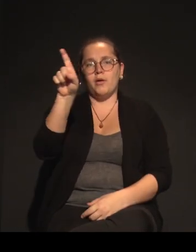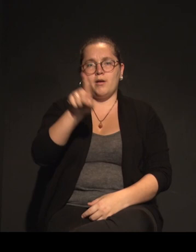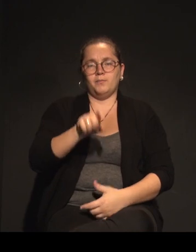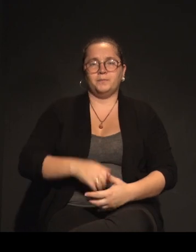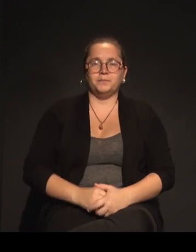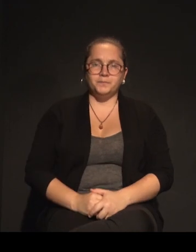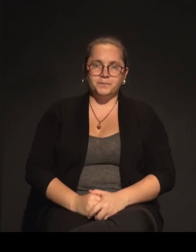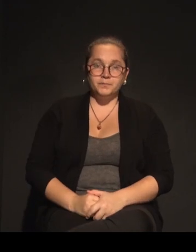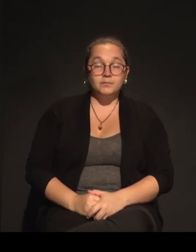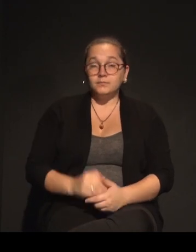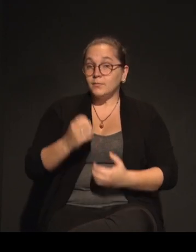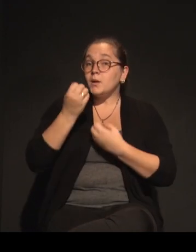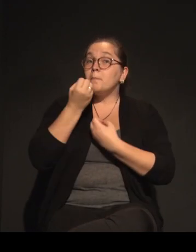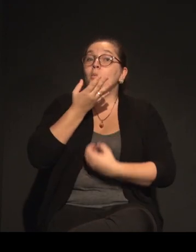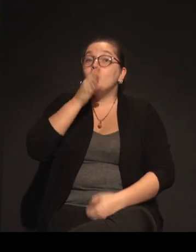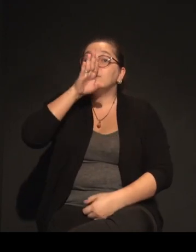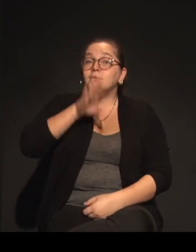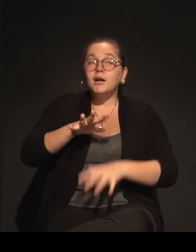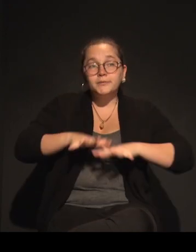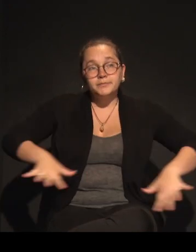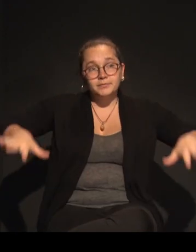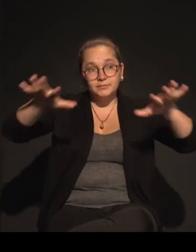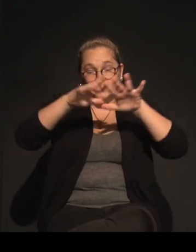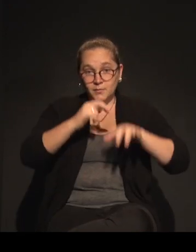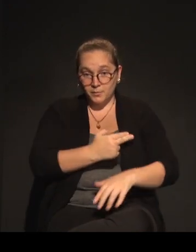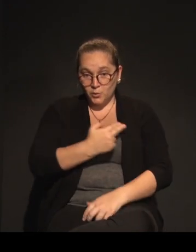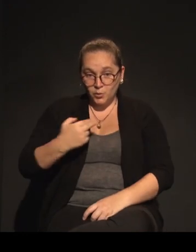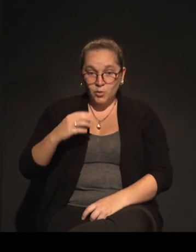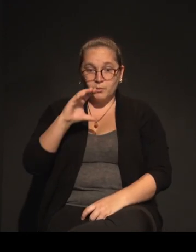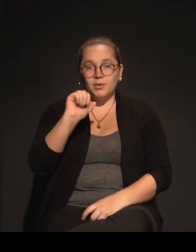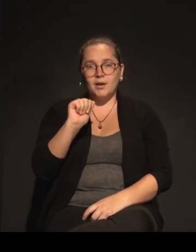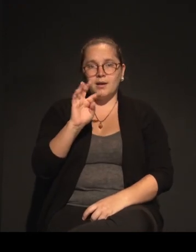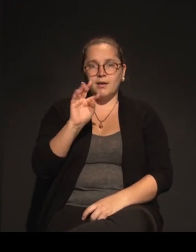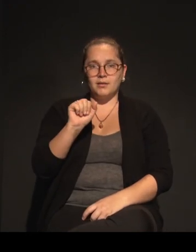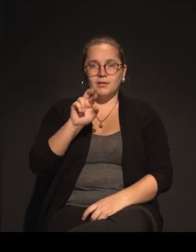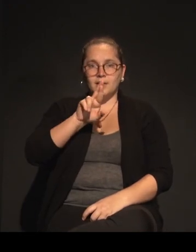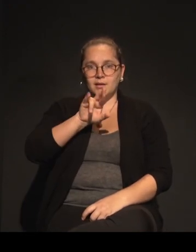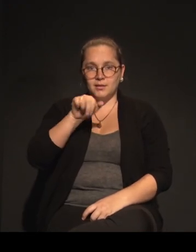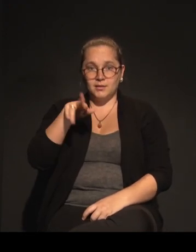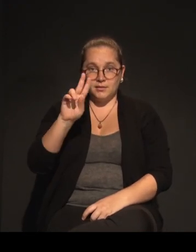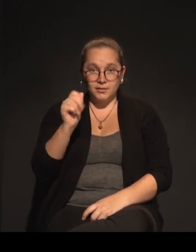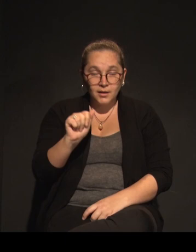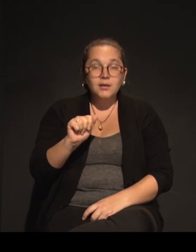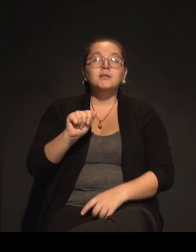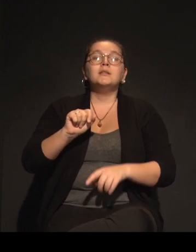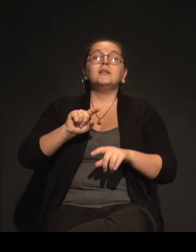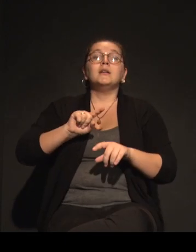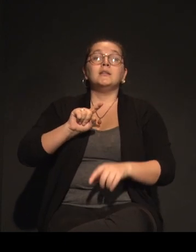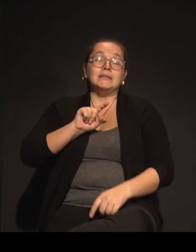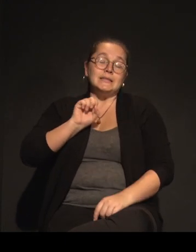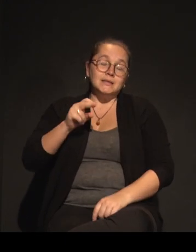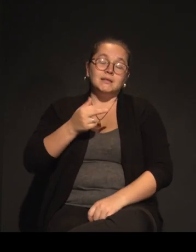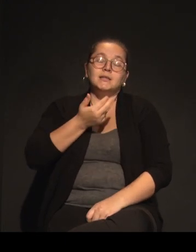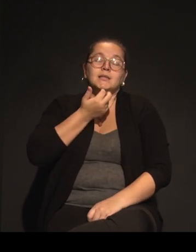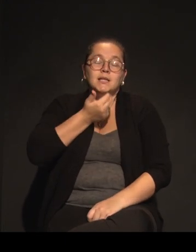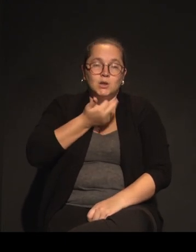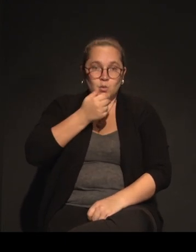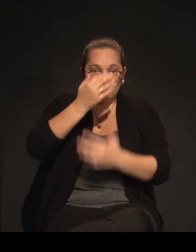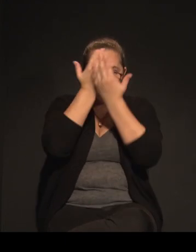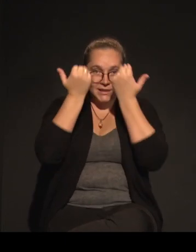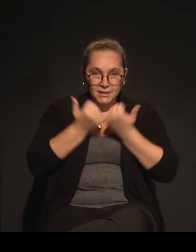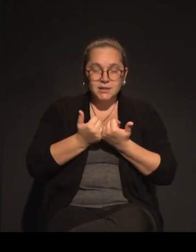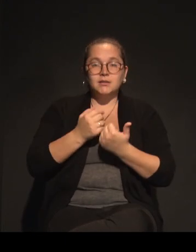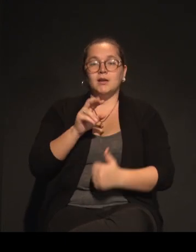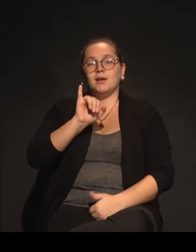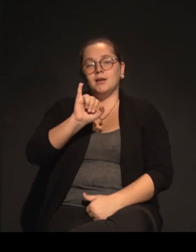boa tarde a todos jerome catarina é em tupi-guarani popular estou daquele estado de